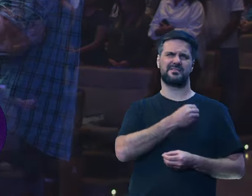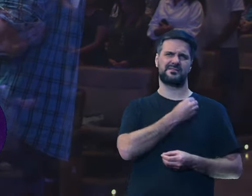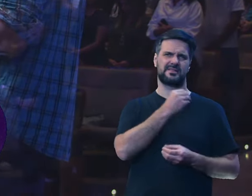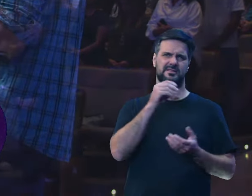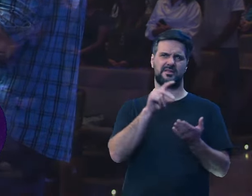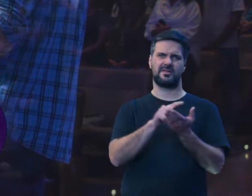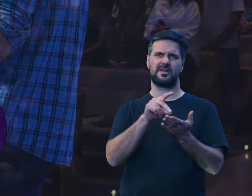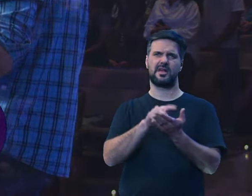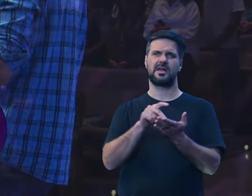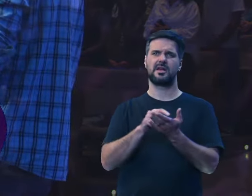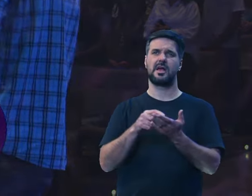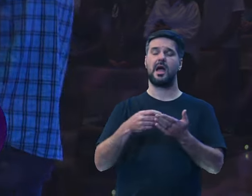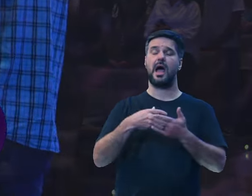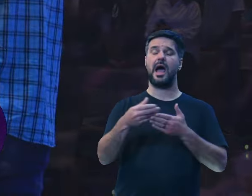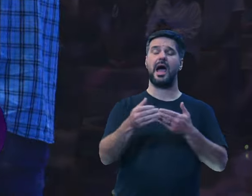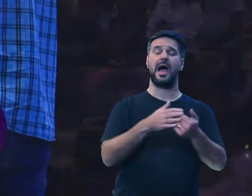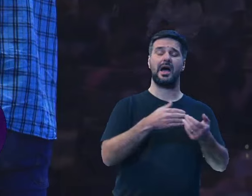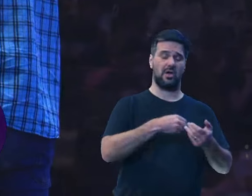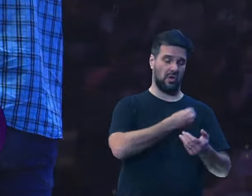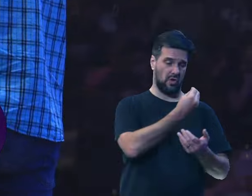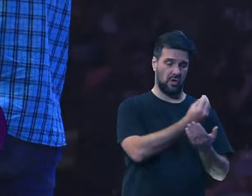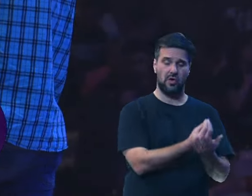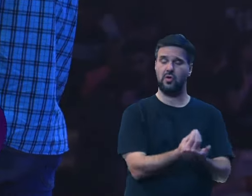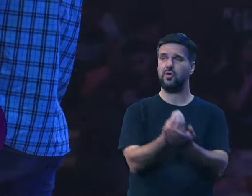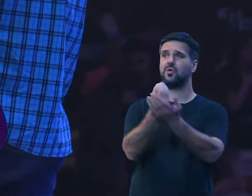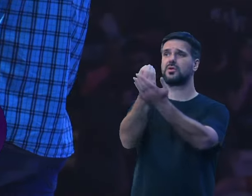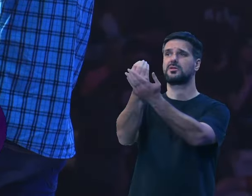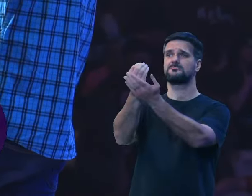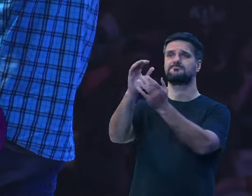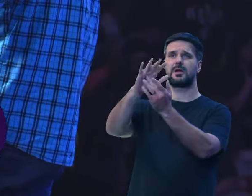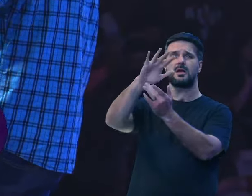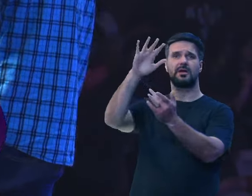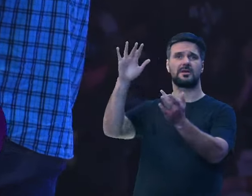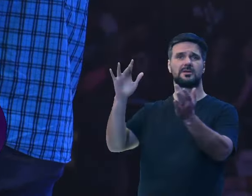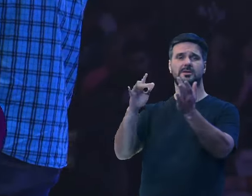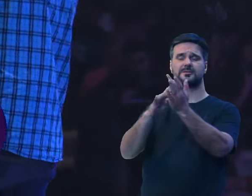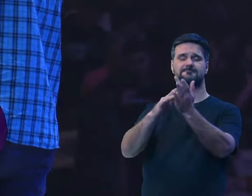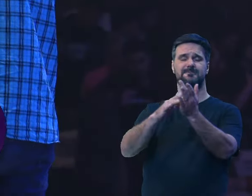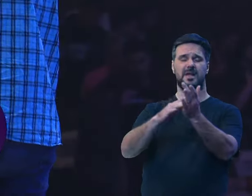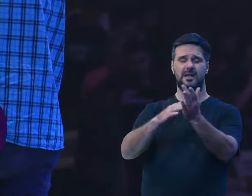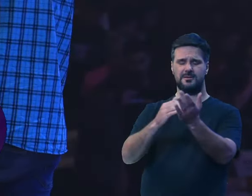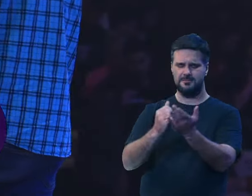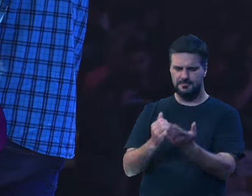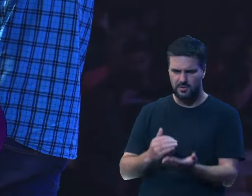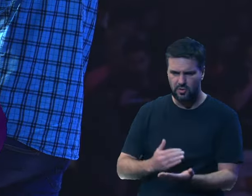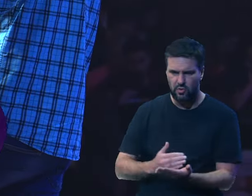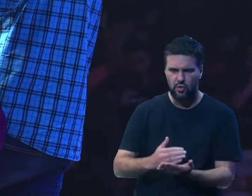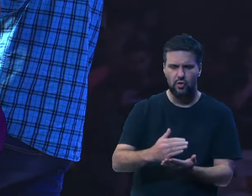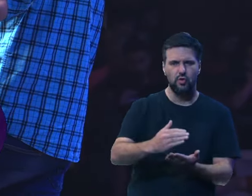Eu quero convidar você a entregar a sua vida a Jesus e começar a caminhar com Ele.